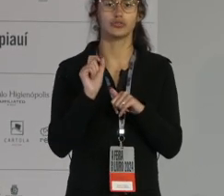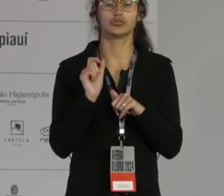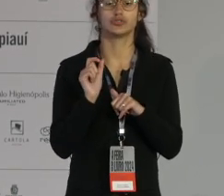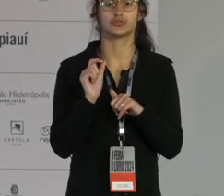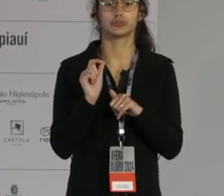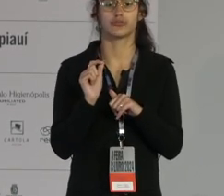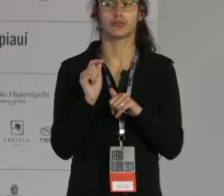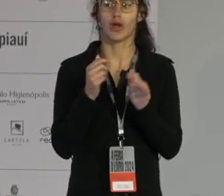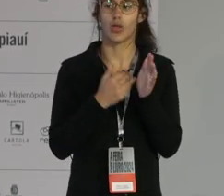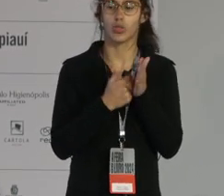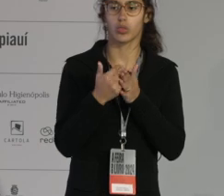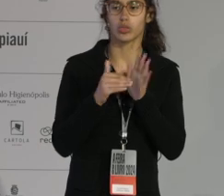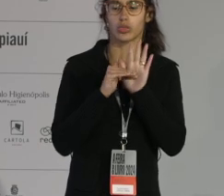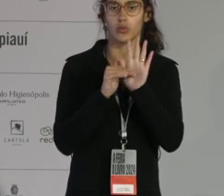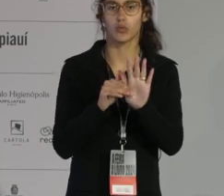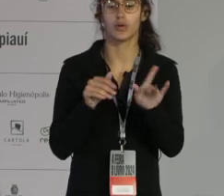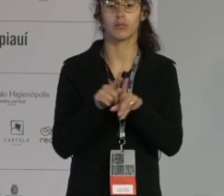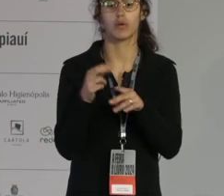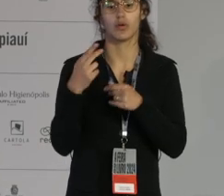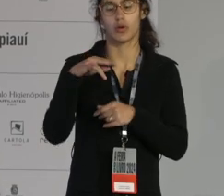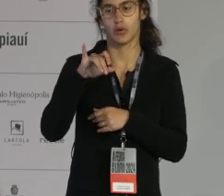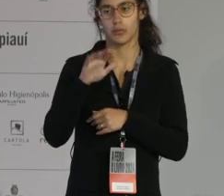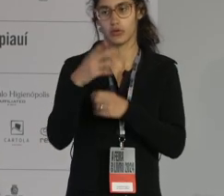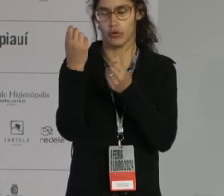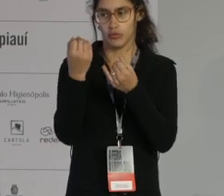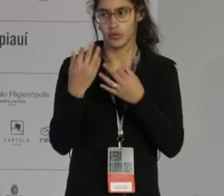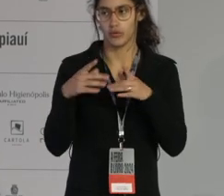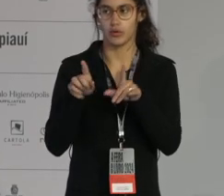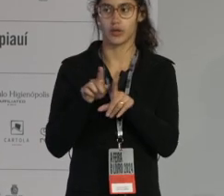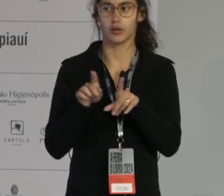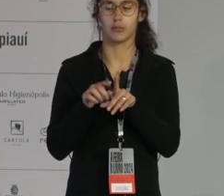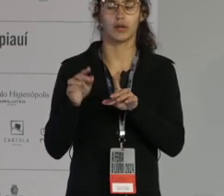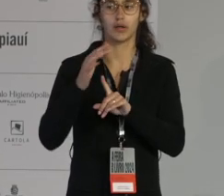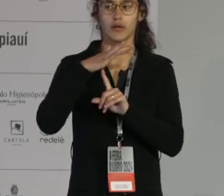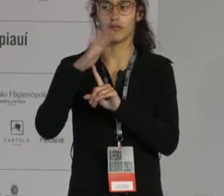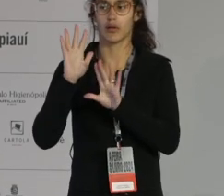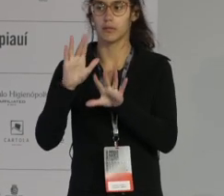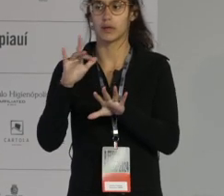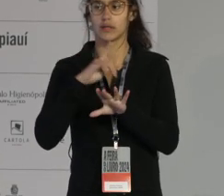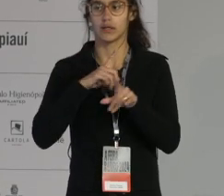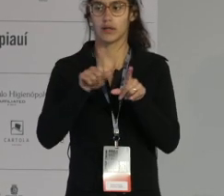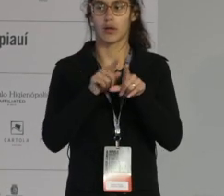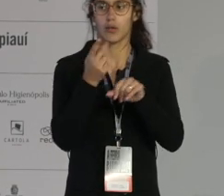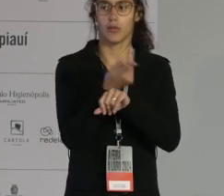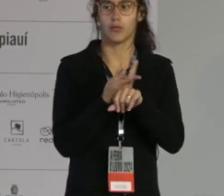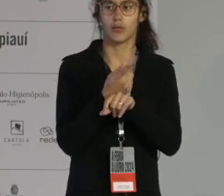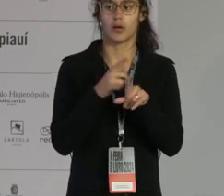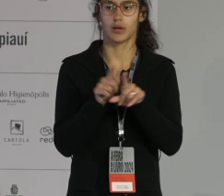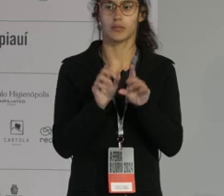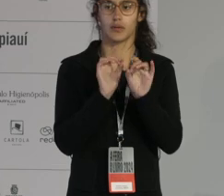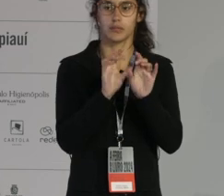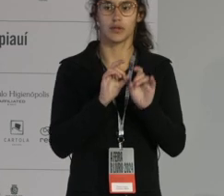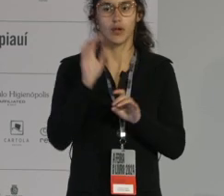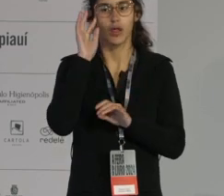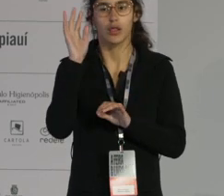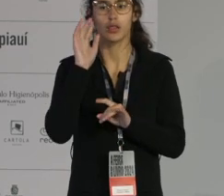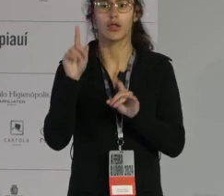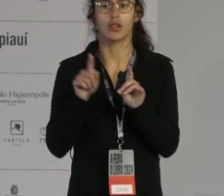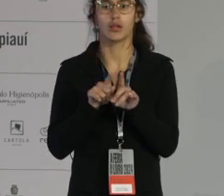de plenitude, como a Noemi já falou na orelha do livro, mas também busca-se uma espécie de autoilusão.